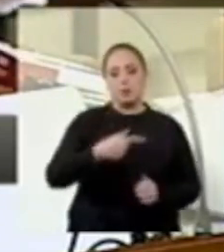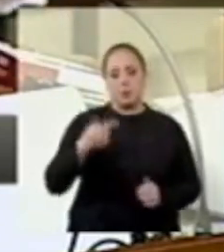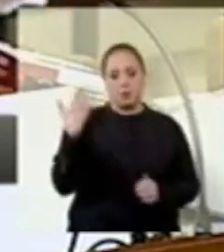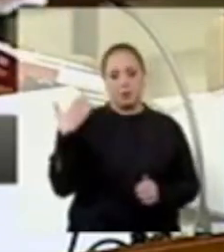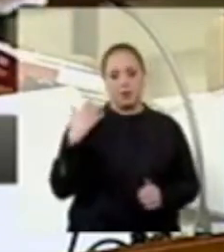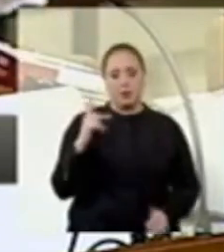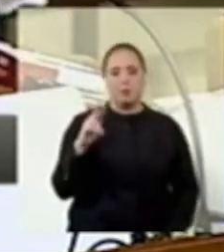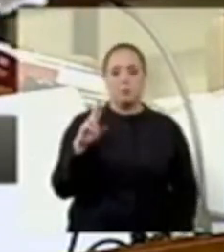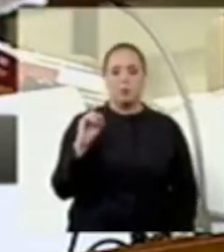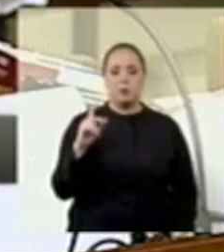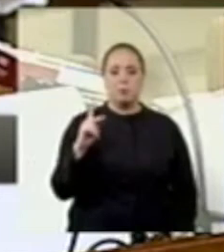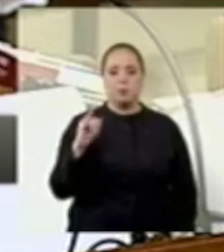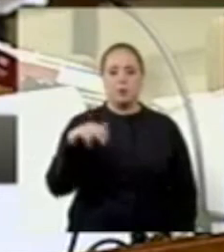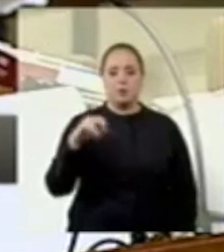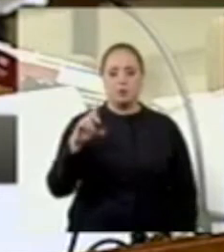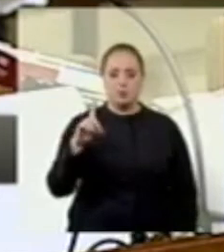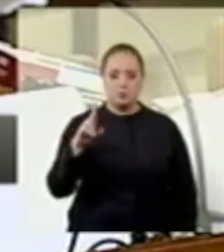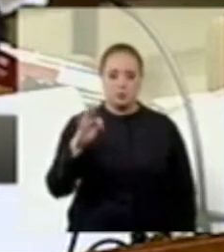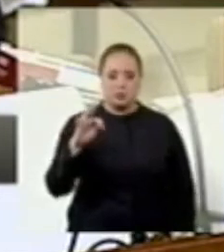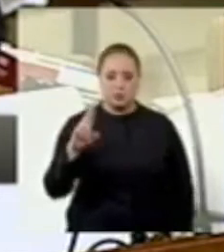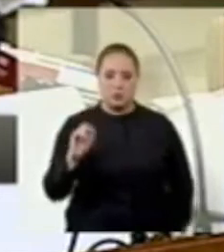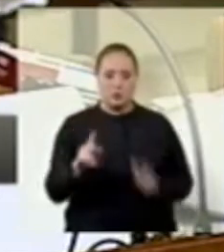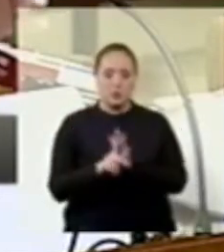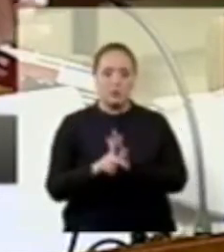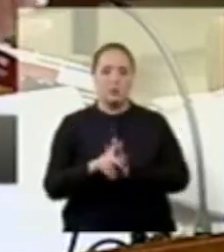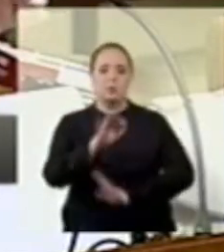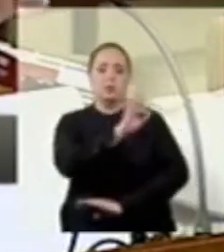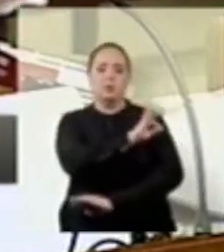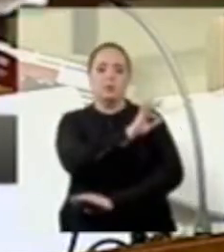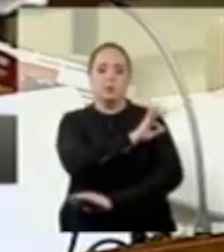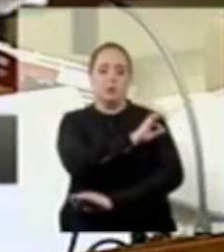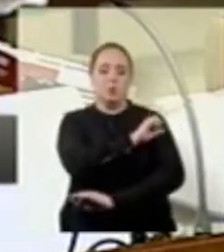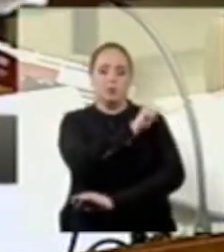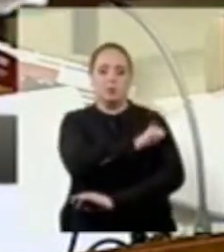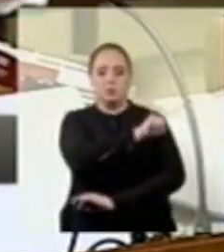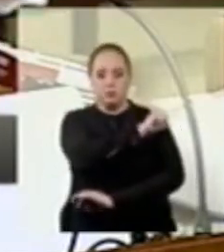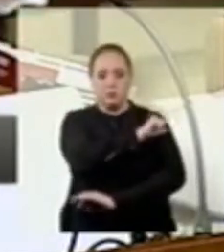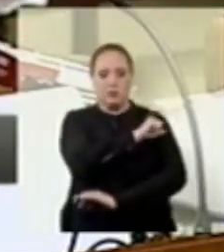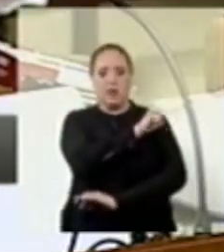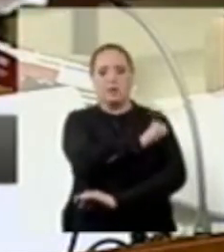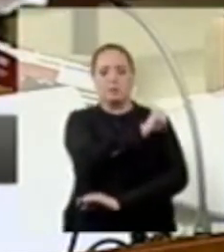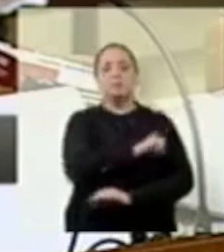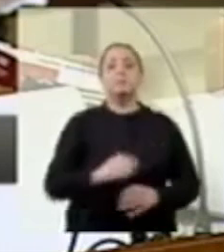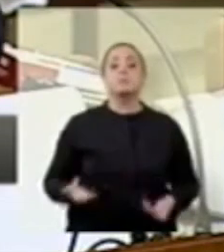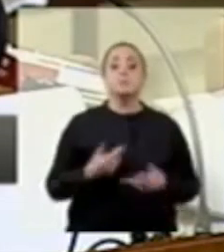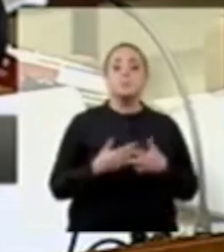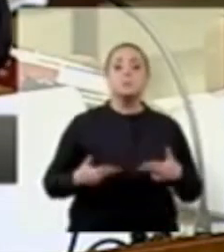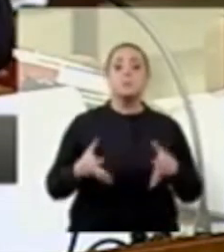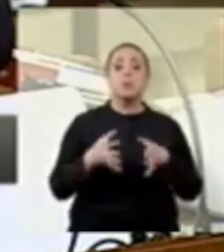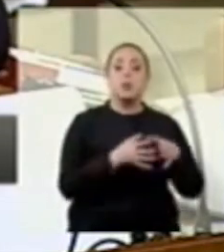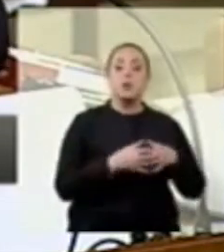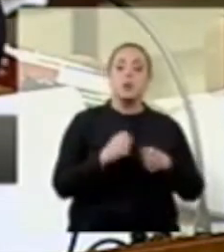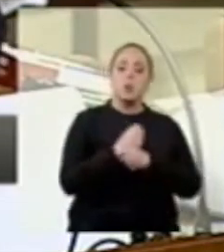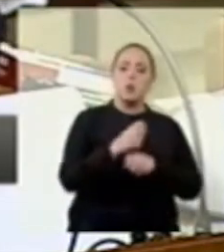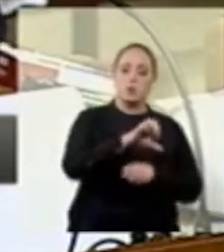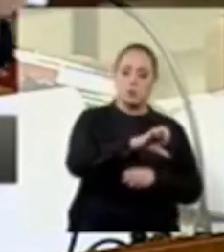janeiro um grupo de fiscais da fazenda liderados pelo subsecretário adjunto entre os anos